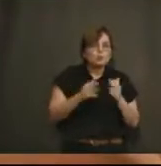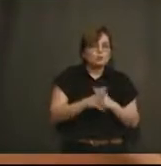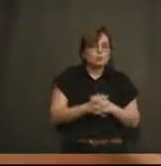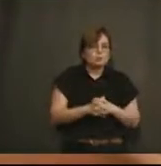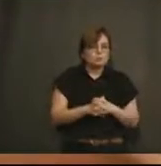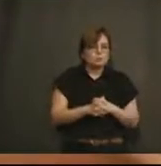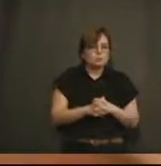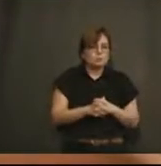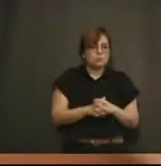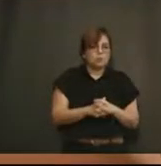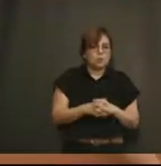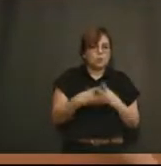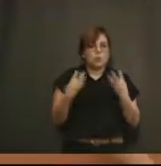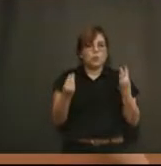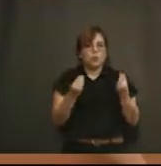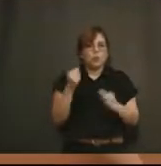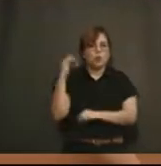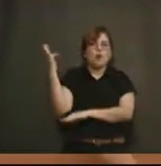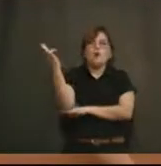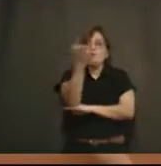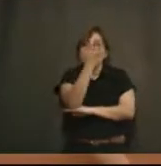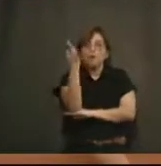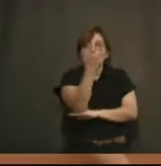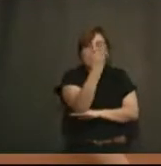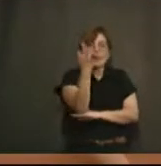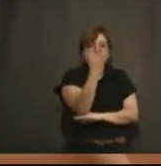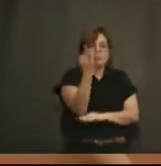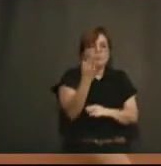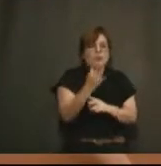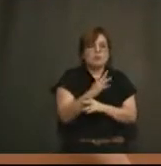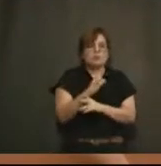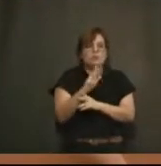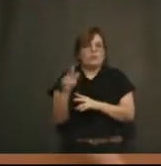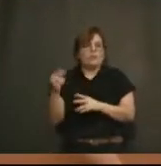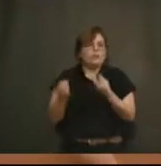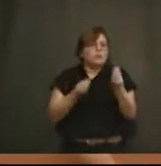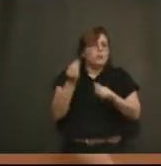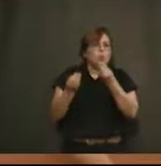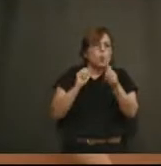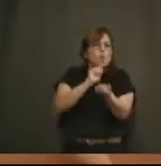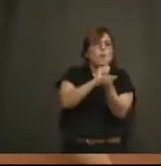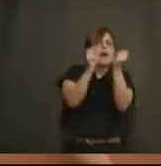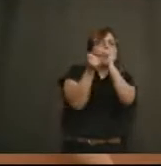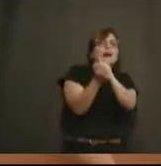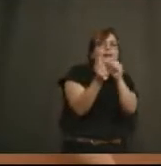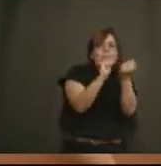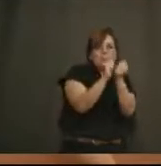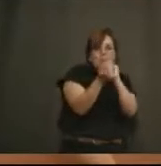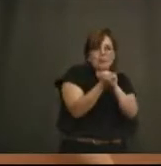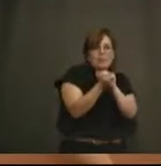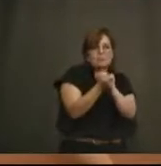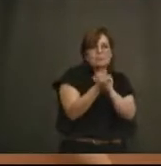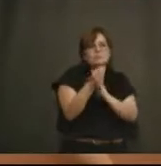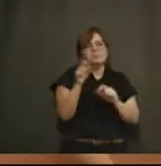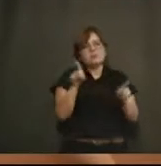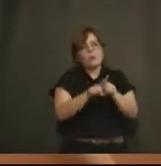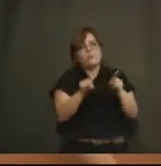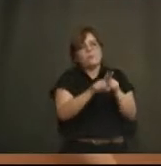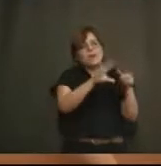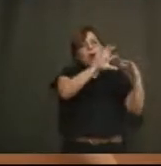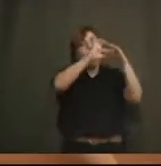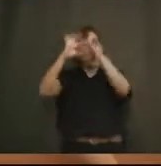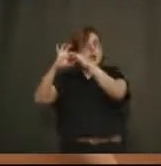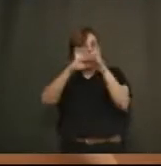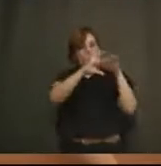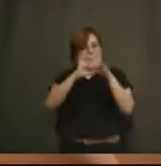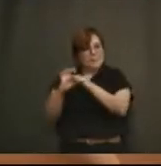nos primeiros anos, assim. O que é que o senhor acha disso? E se a Olimpíada Brasileira da Matemática, se ela tem